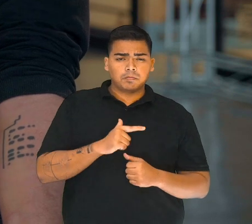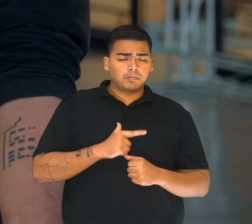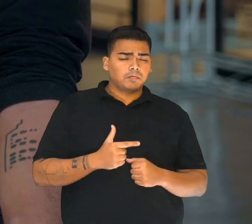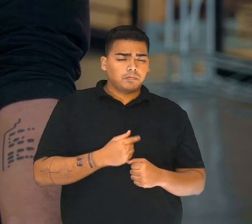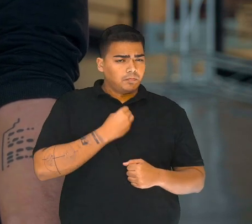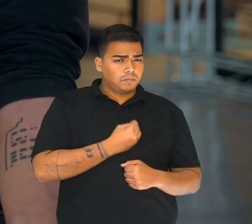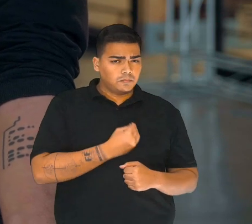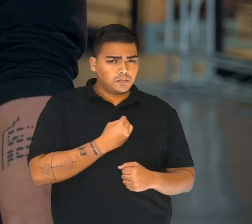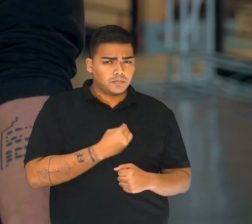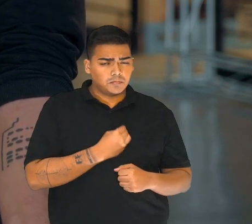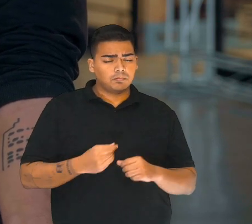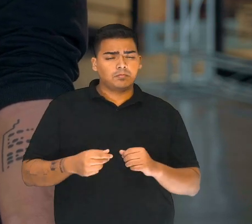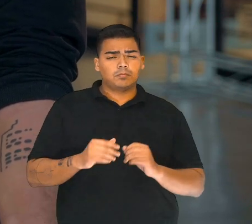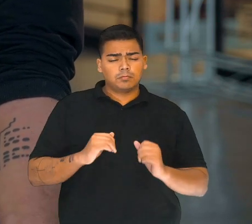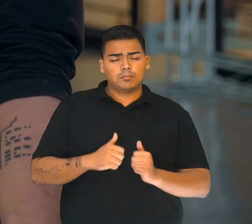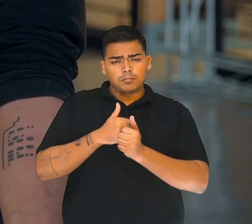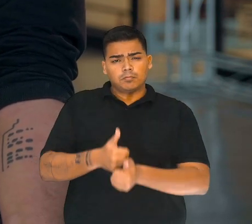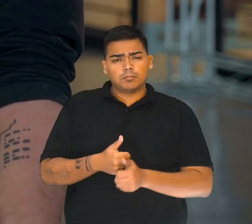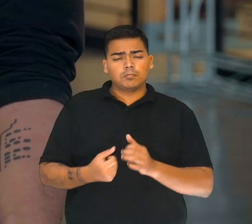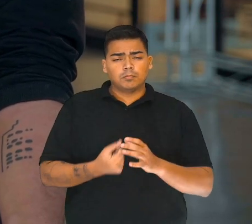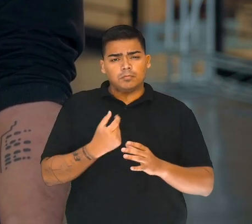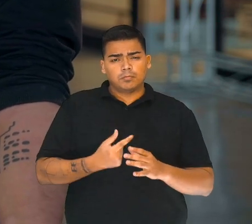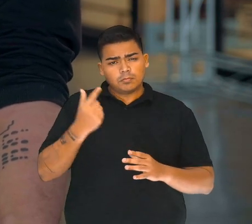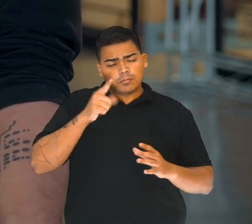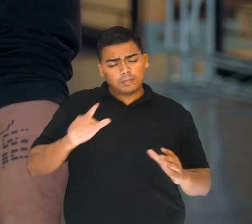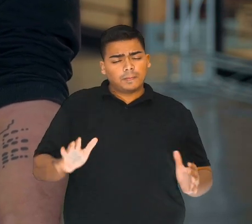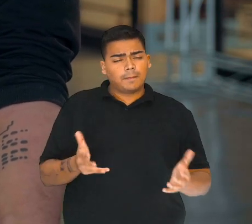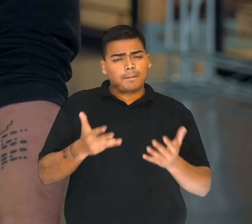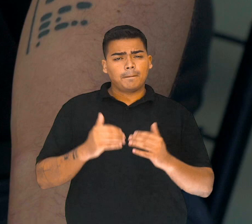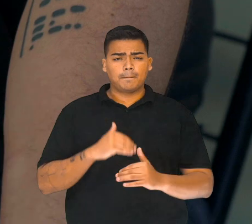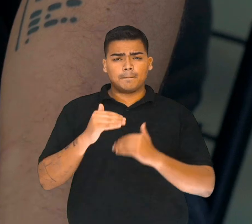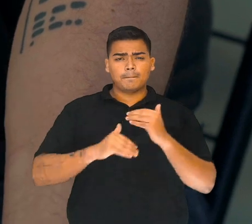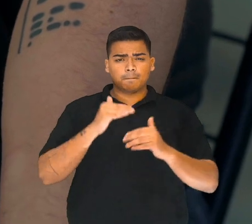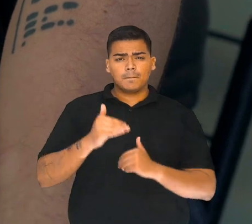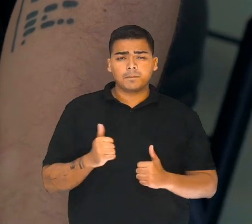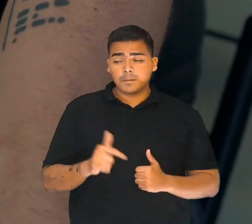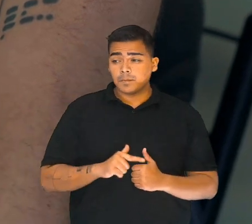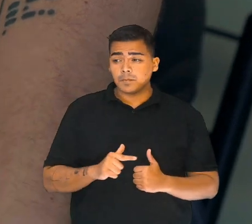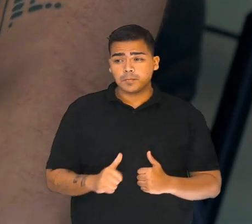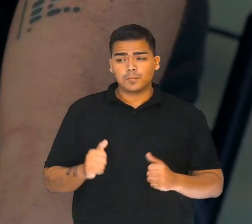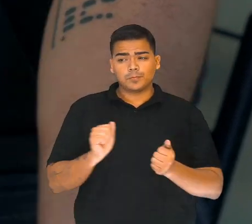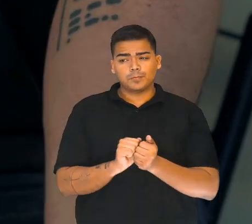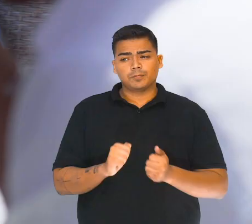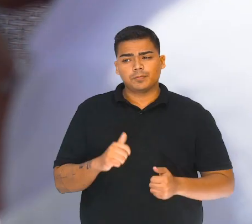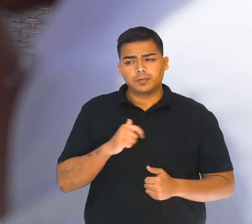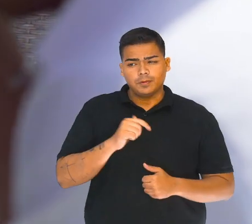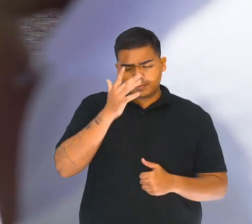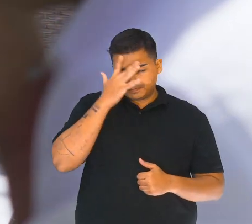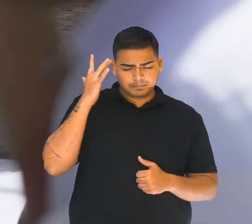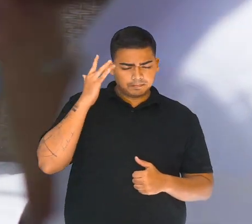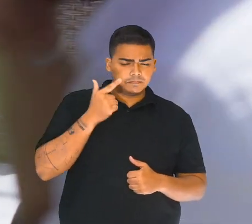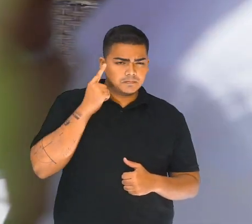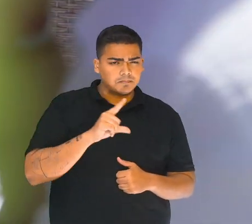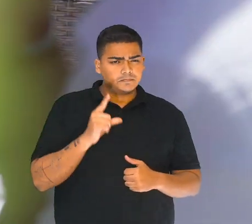um estilo de vida você trabalhar pelo ecossistema de startups e ajudar e florescer e fazer com que isso cresça. Eu vivi essa colaboração na pele, né?